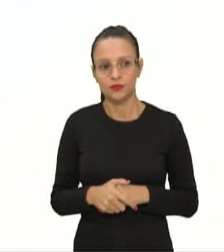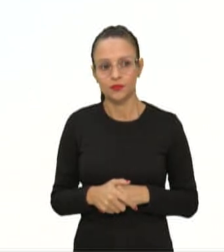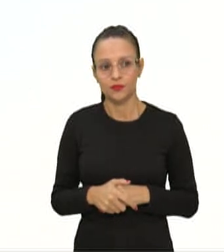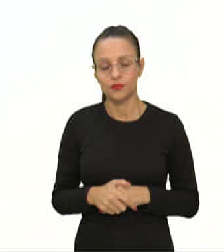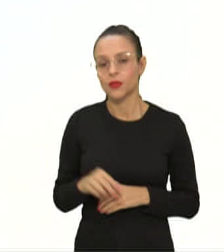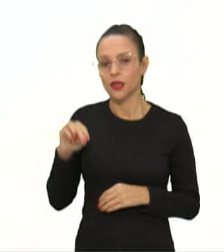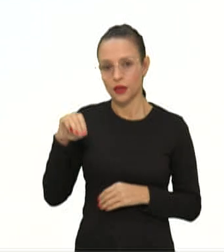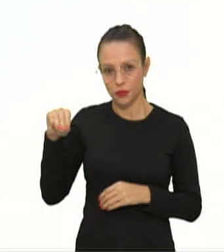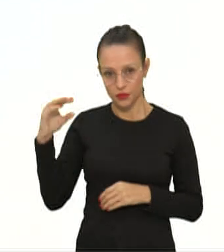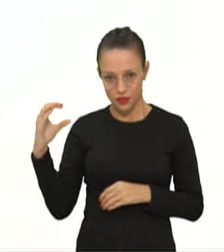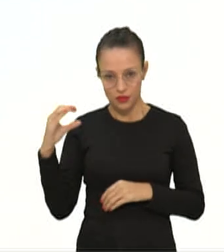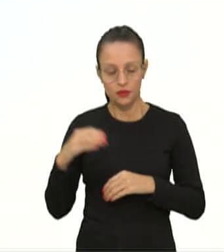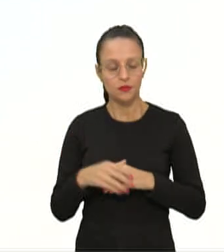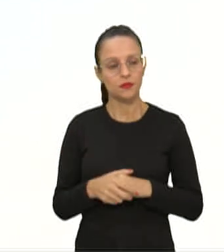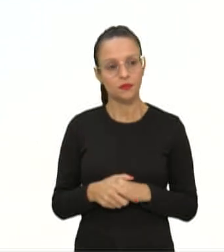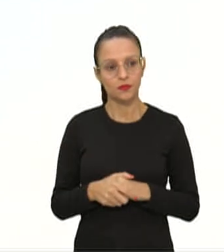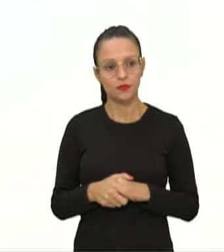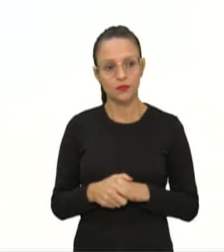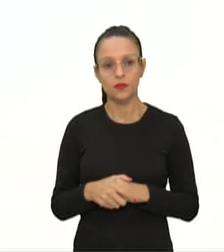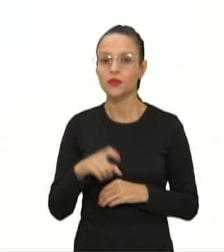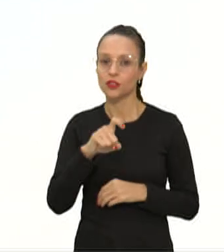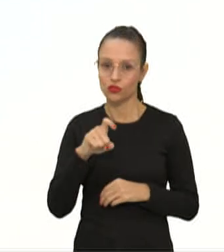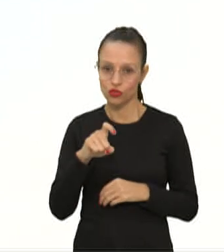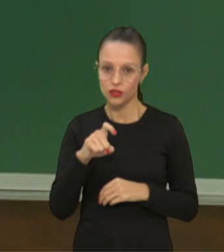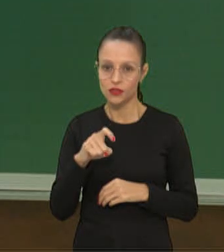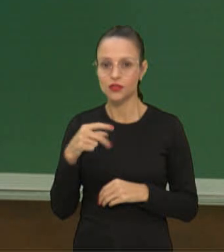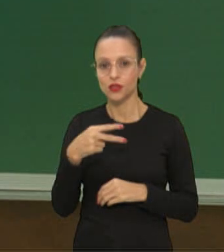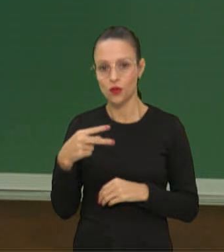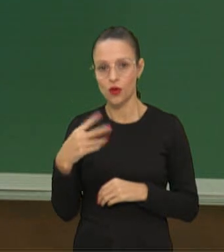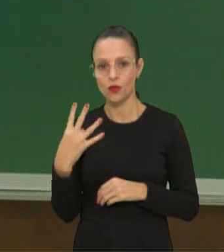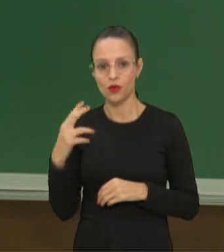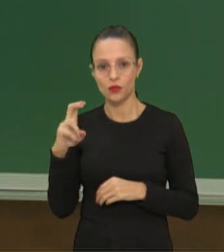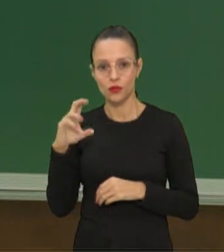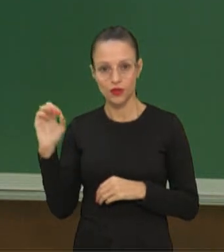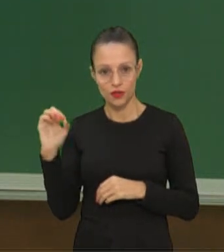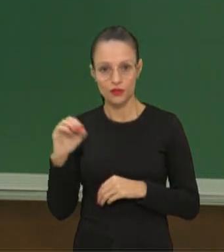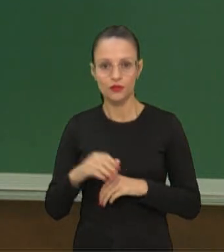Tirei MMC e o x igual a 4.500,